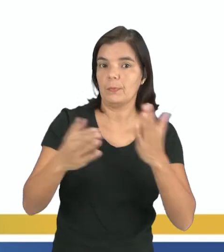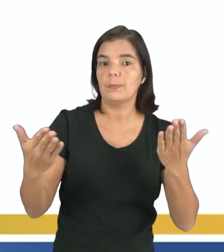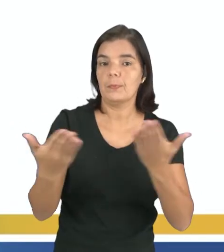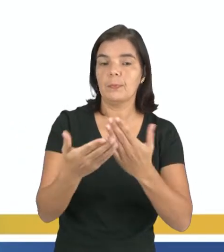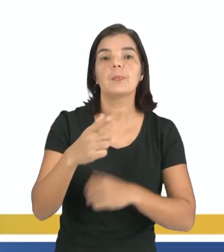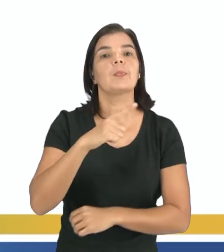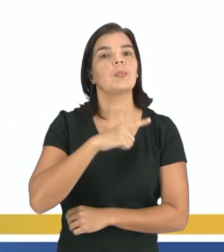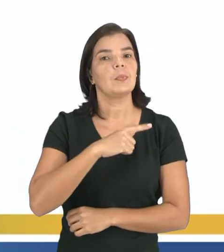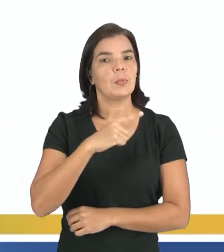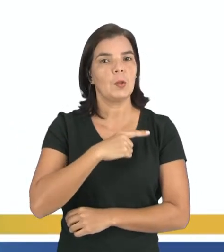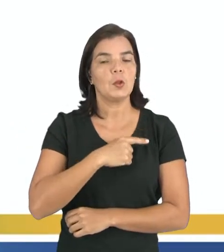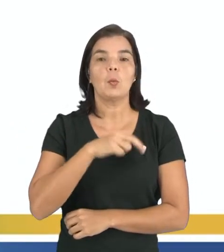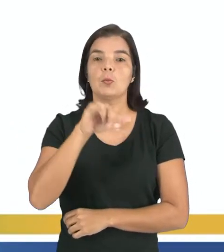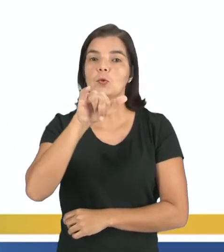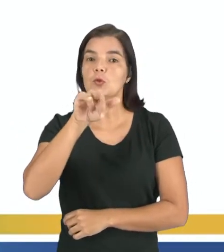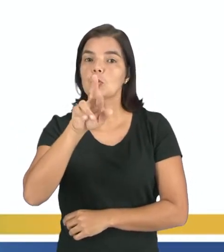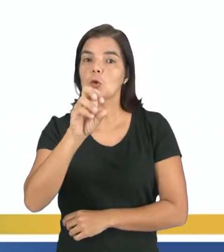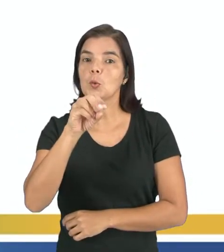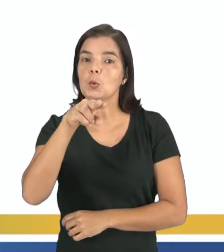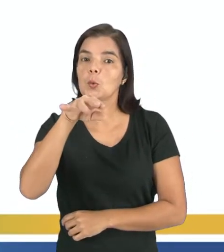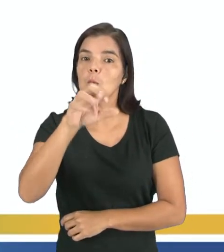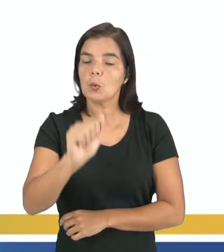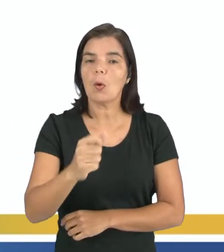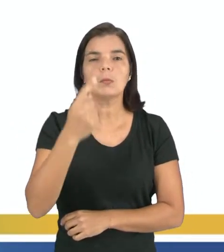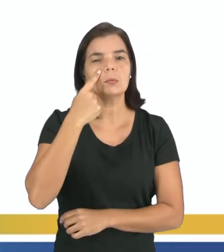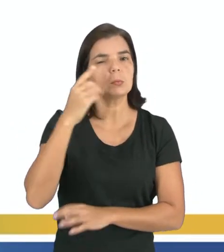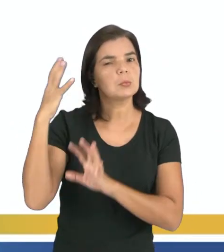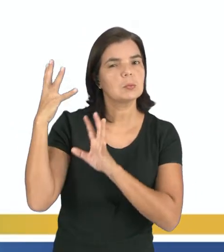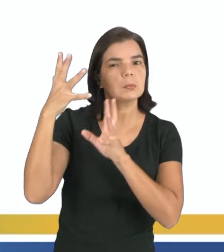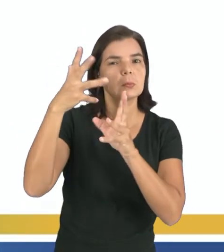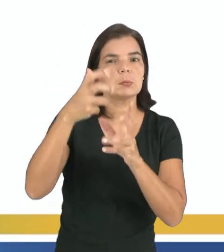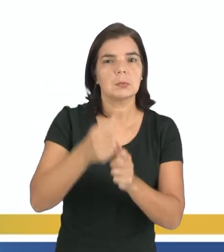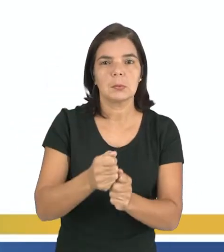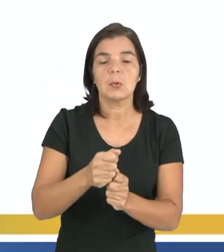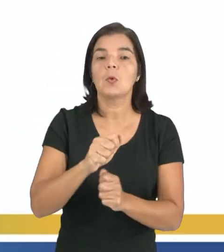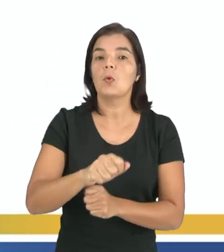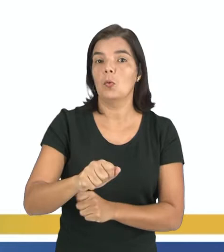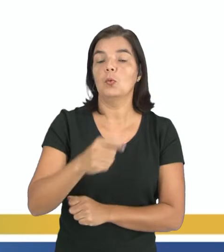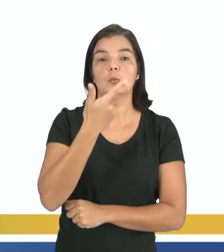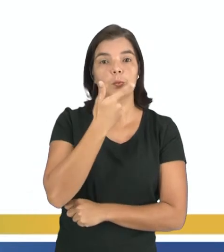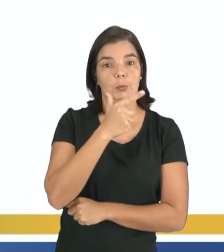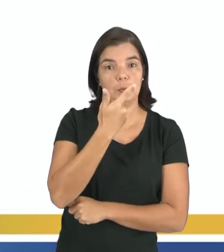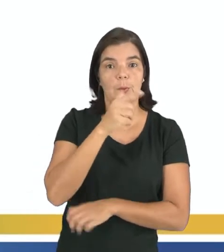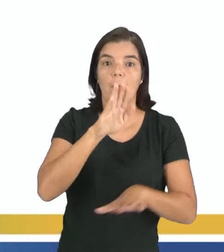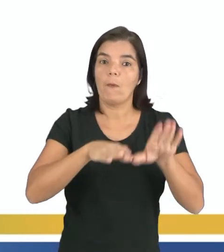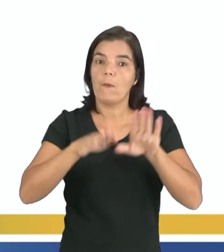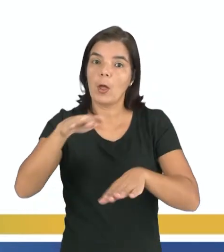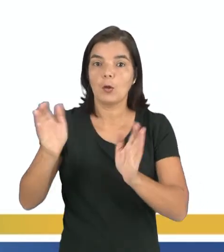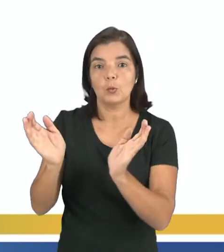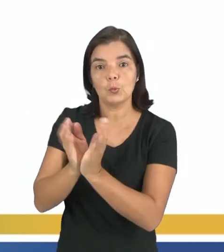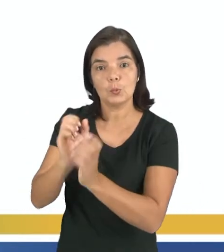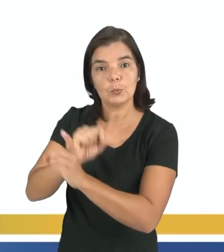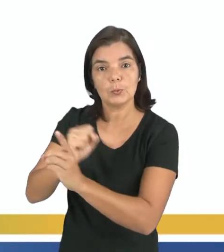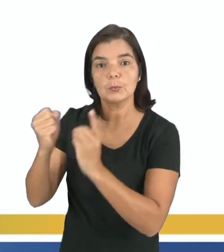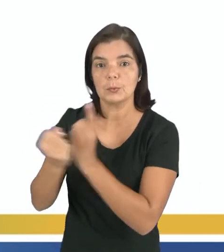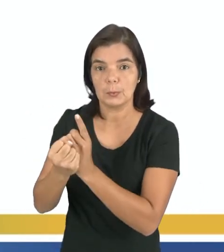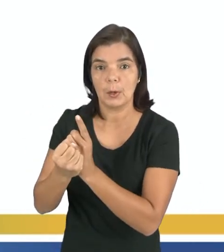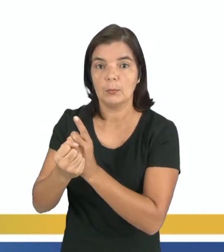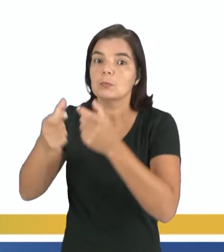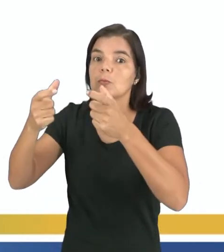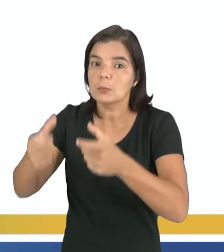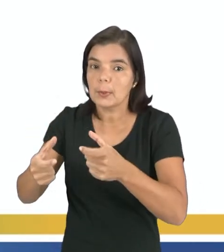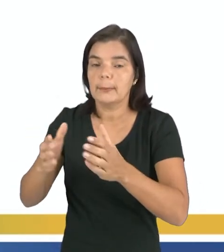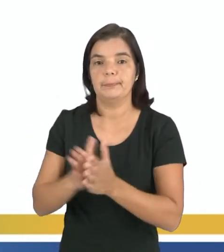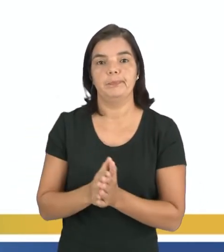gente também tem a ironia. Só para a gente poder recapitular, tá, gente? O humor vai depender do grupo social, certo? Do